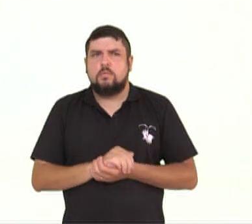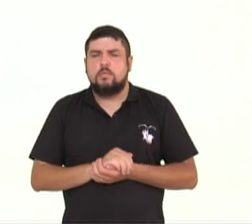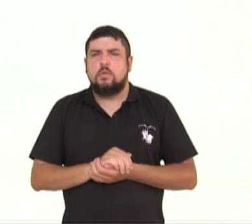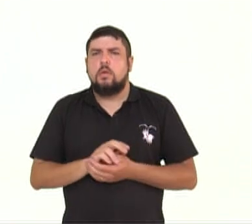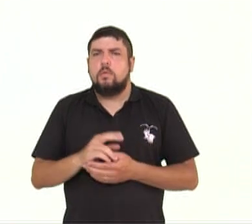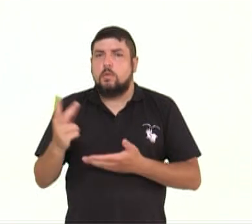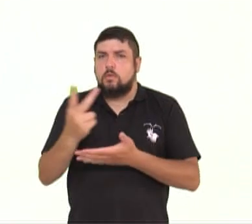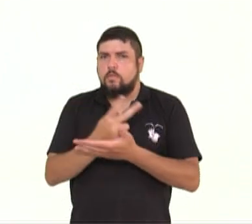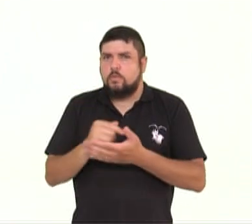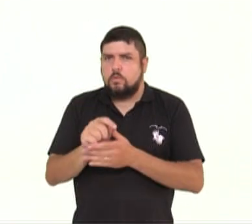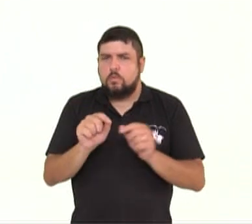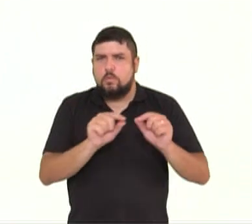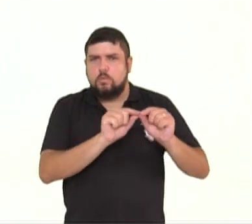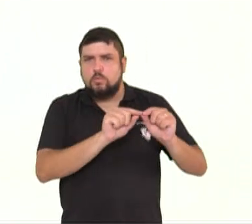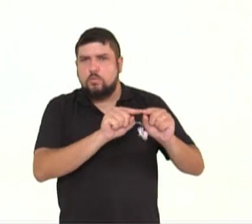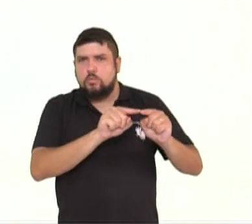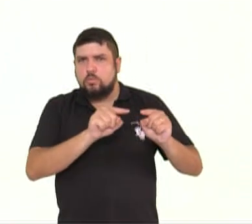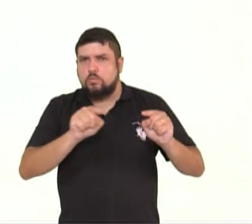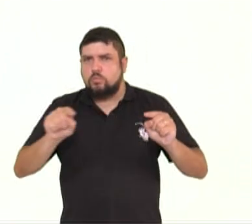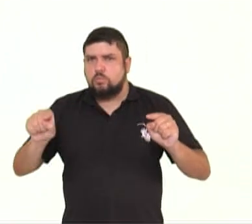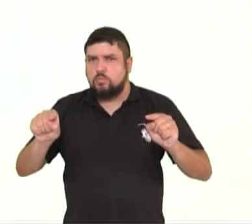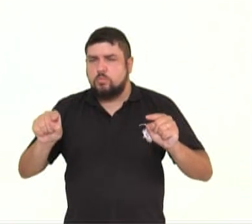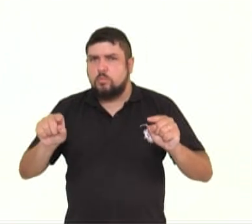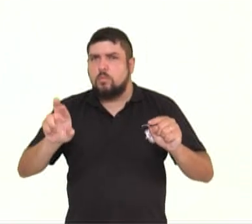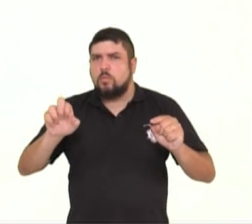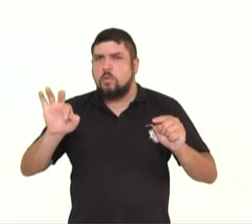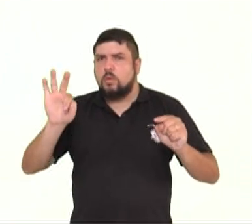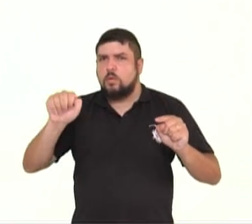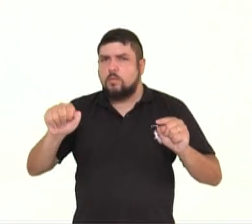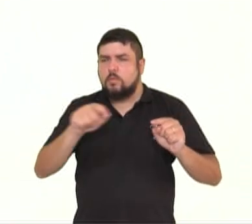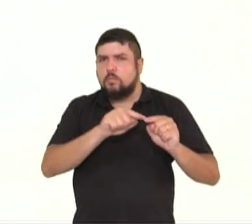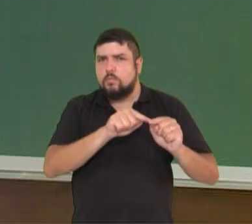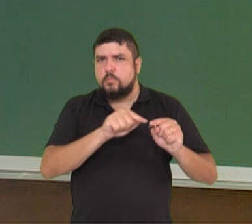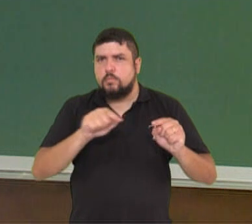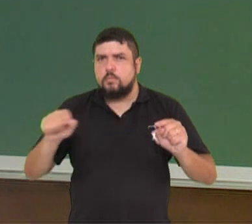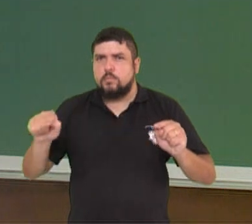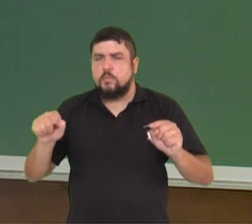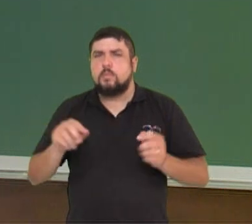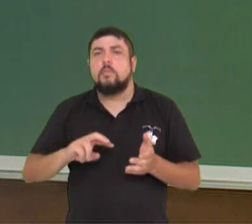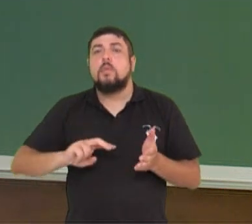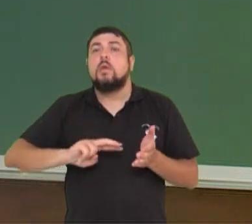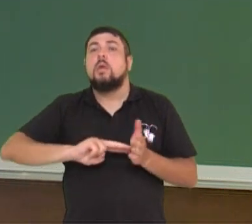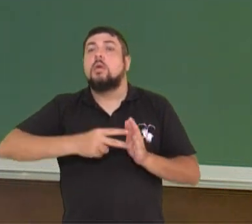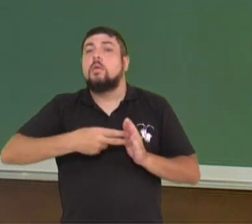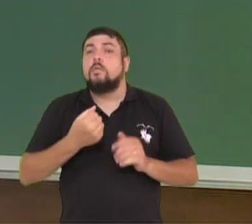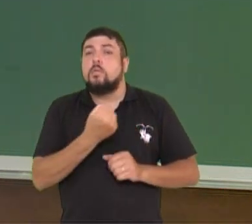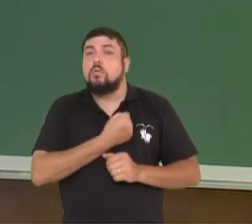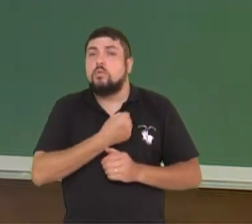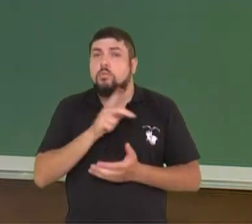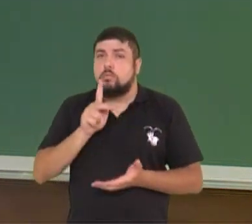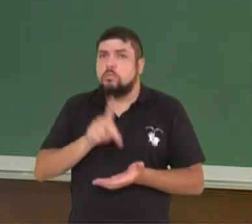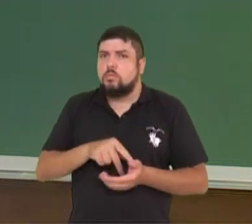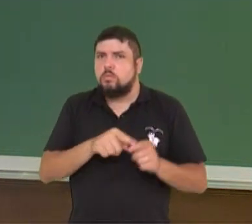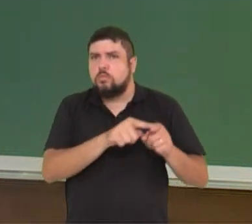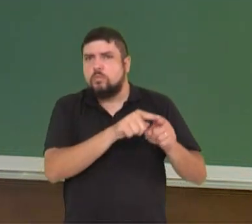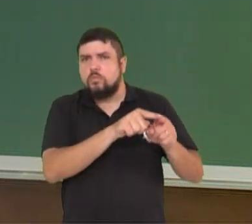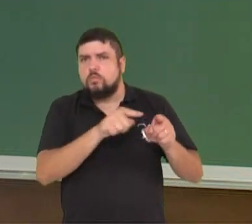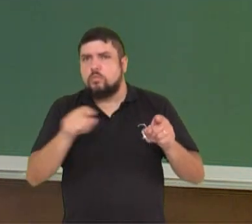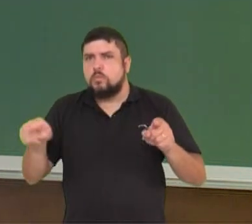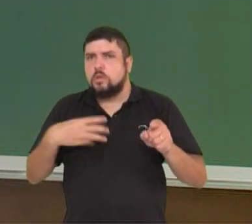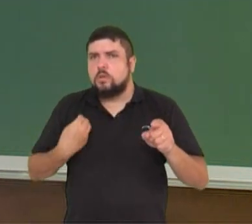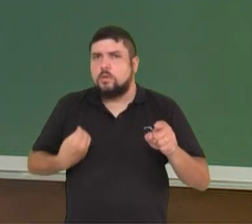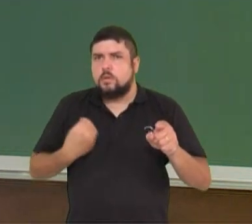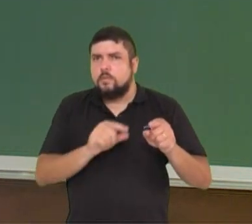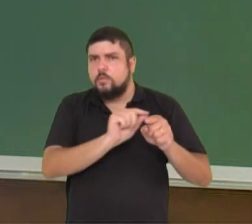reta, essa reta é a reta real. O que significa reta real? Quer dizer que todos os números reais estão contemplados aqui,